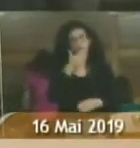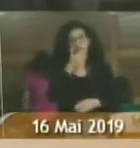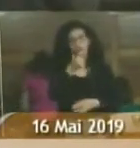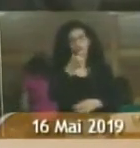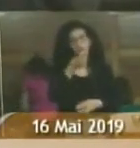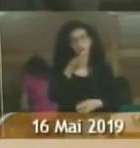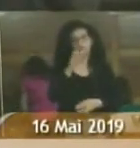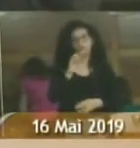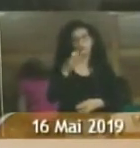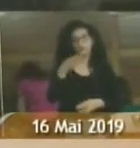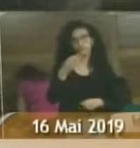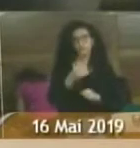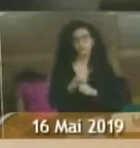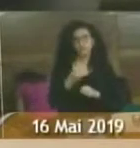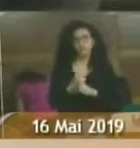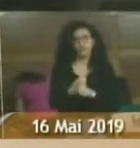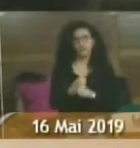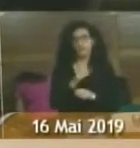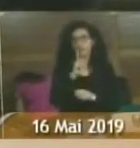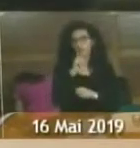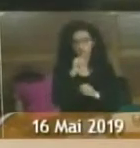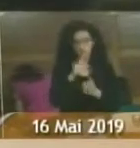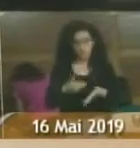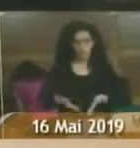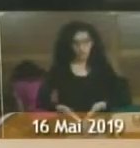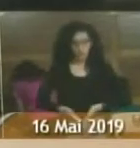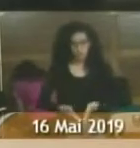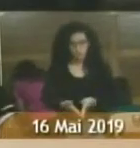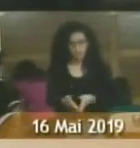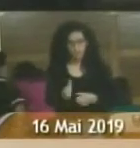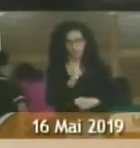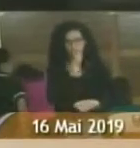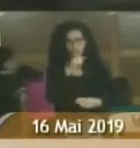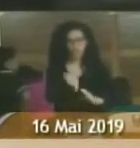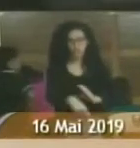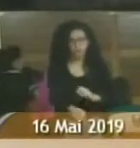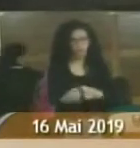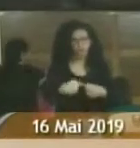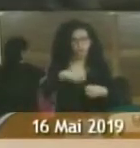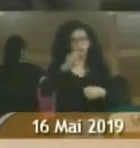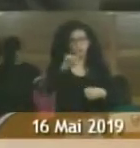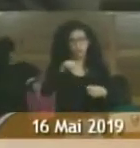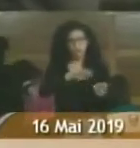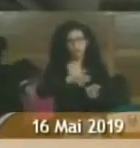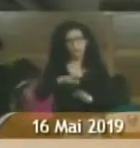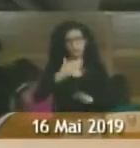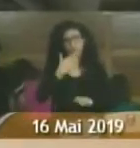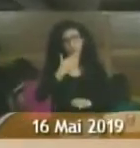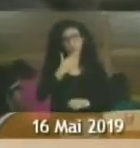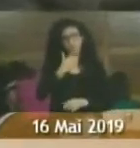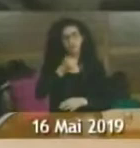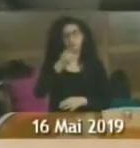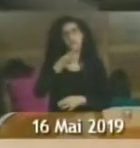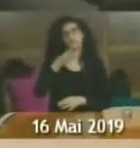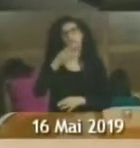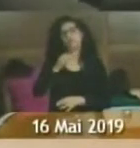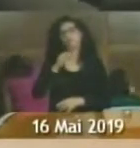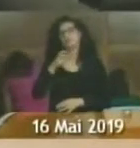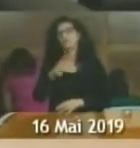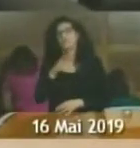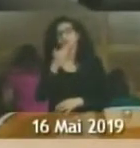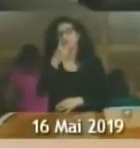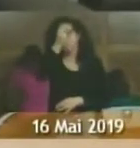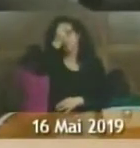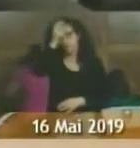municipal a construção de rede de saneamento e tratamento de esgoto na rua B, no bairro Banqueta. Indicação número 1305, indicando ao